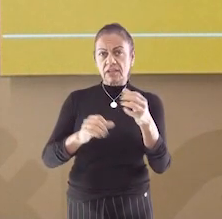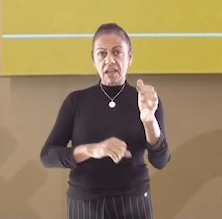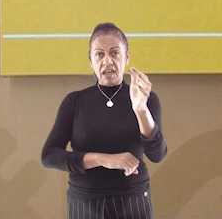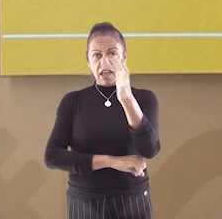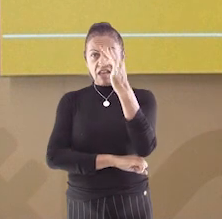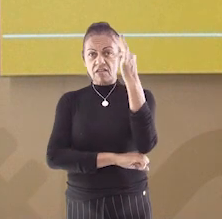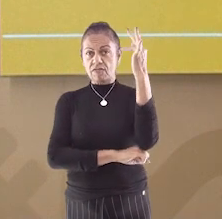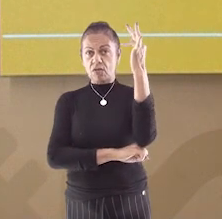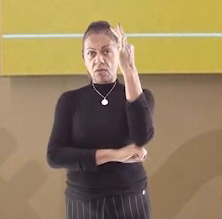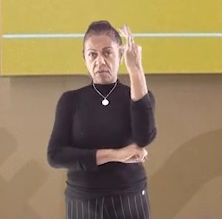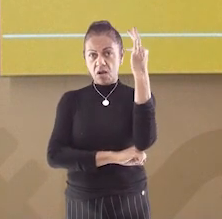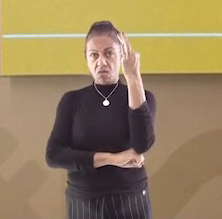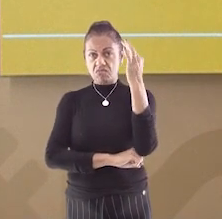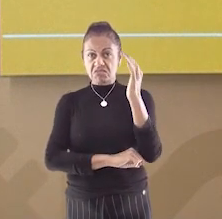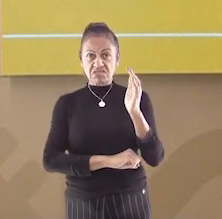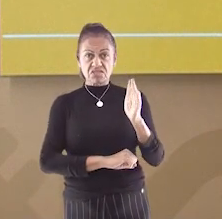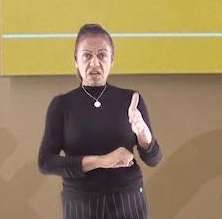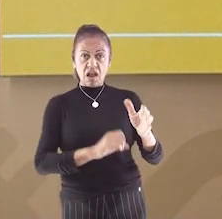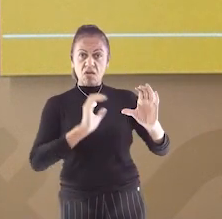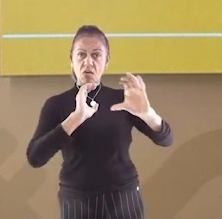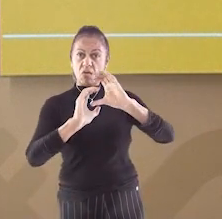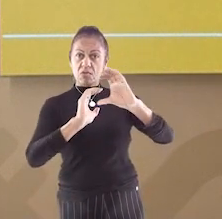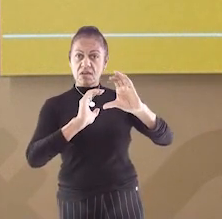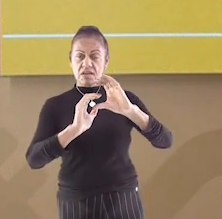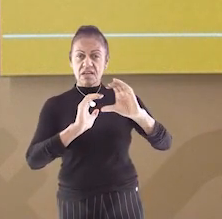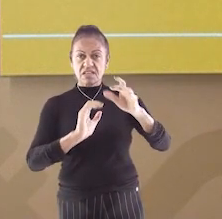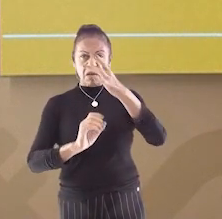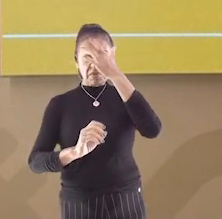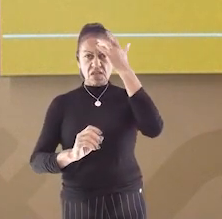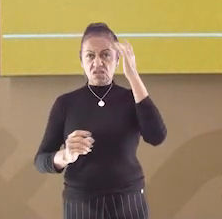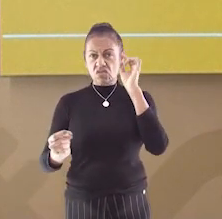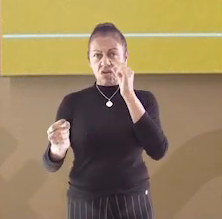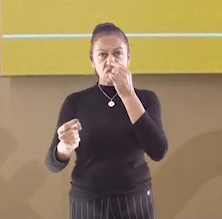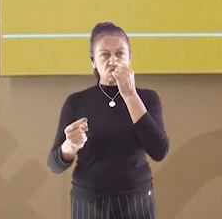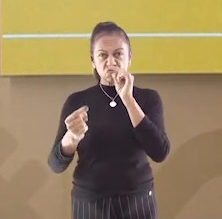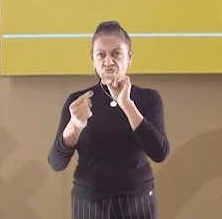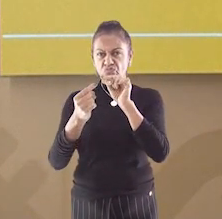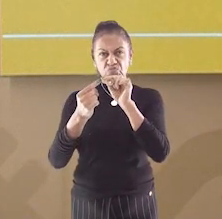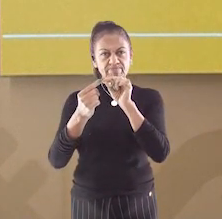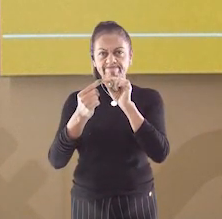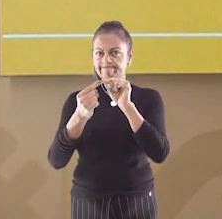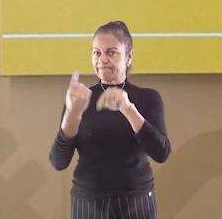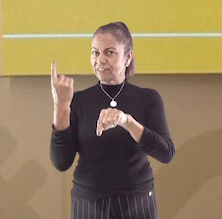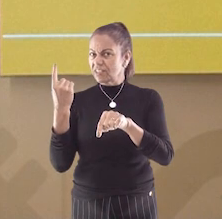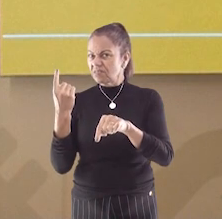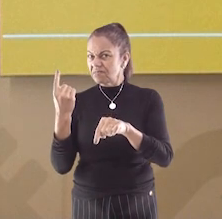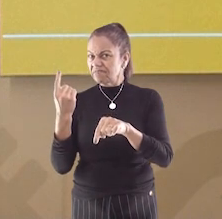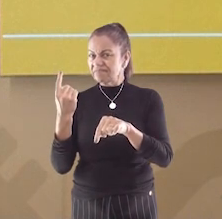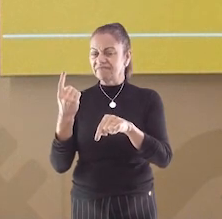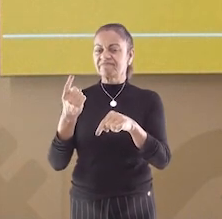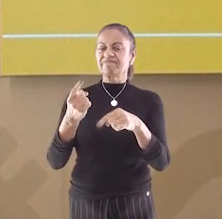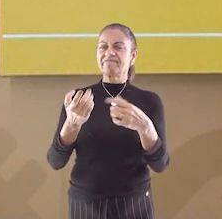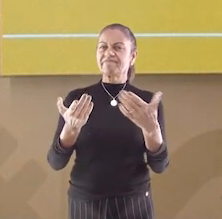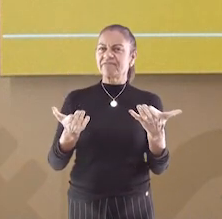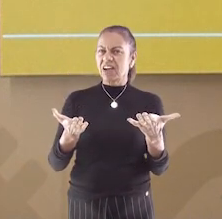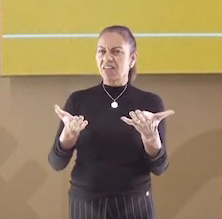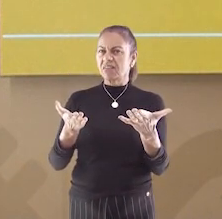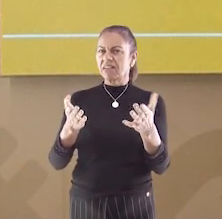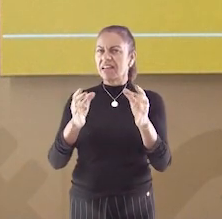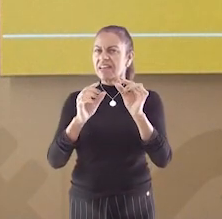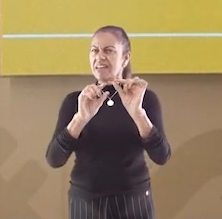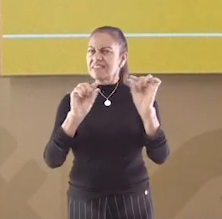de maneira formal, já que é utilizado na comunicação de pessoas que não têm